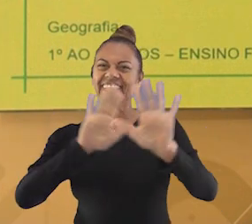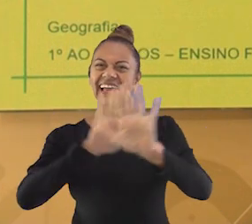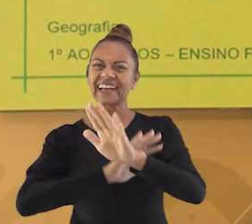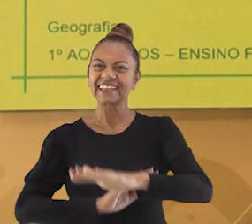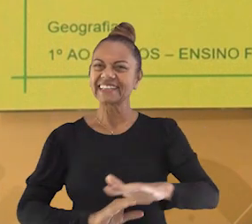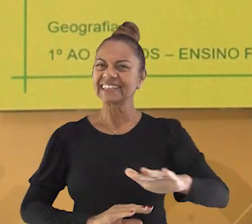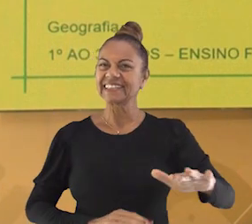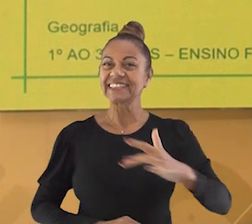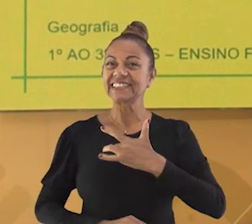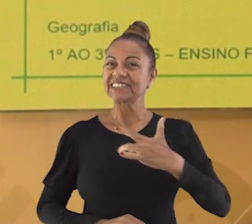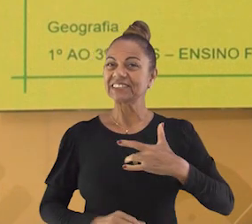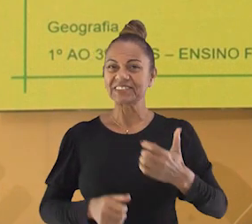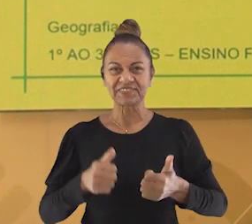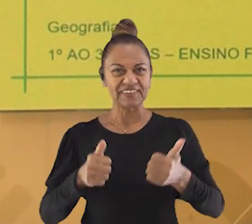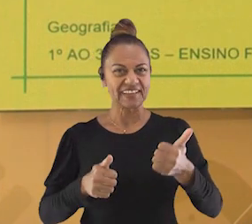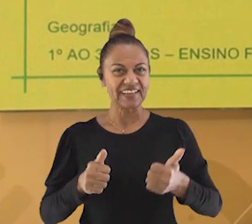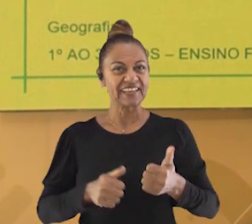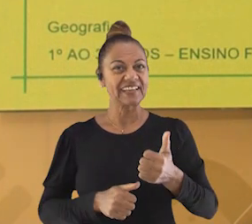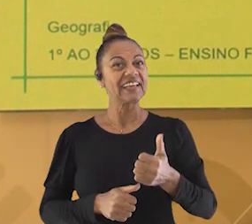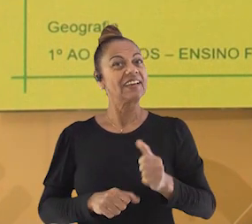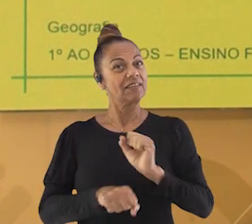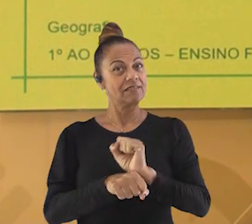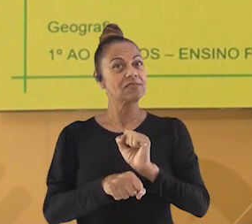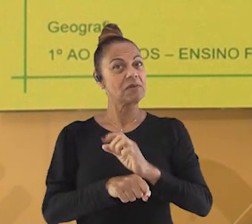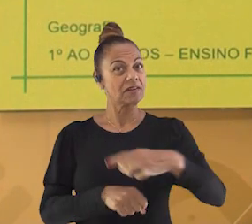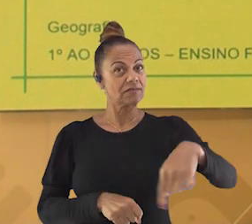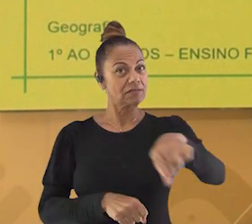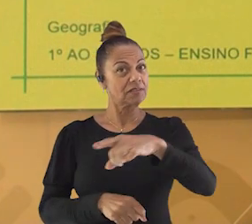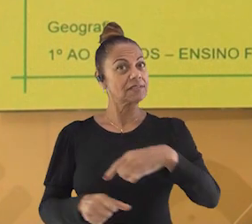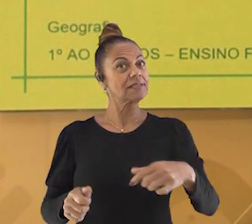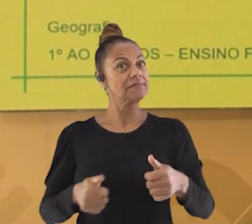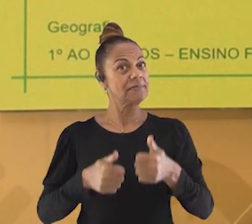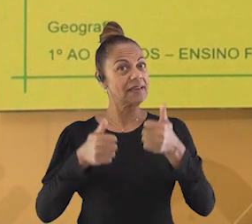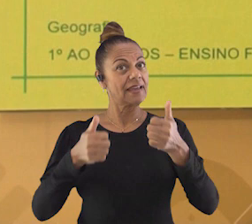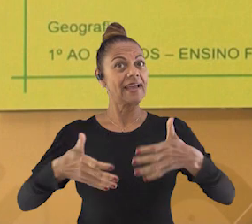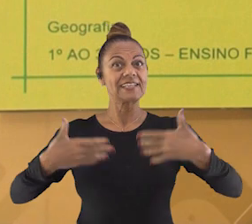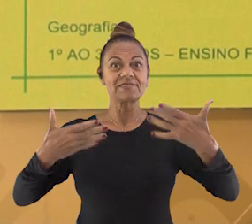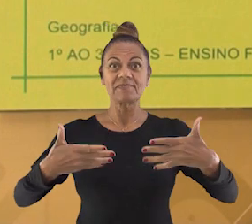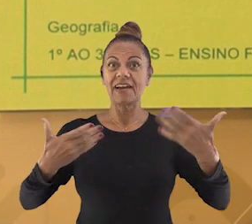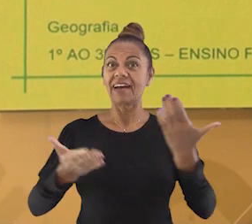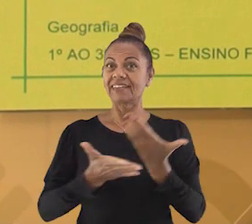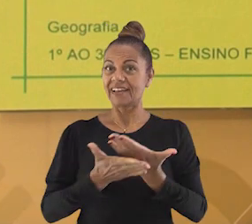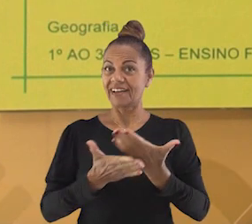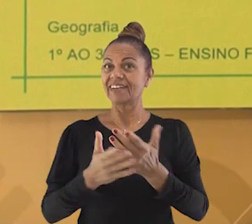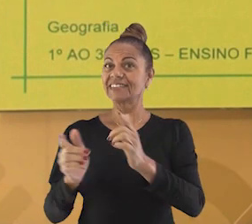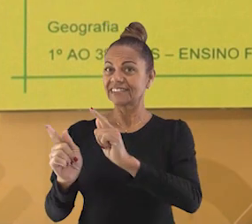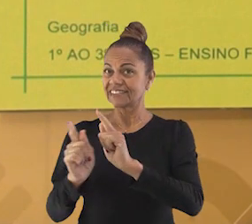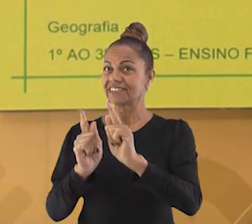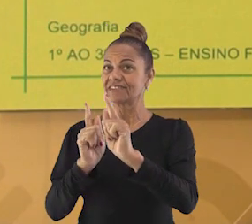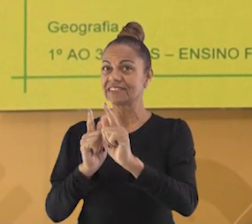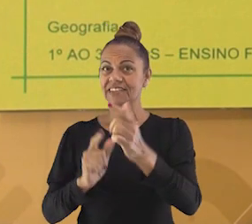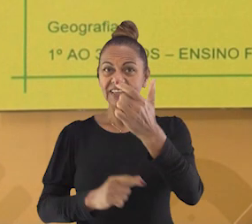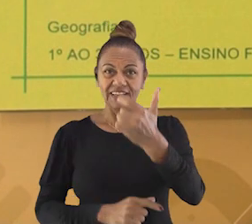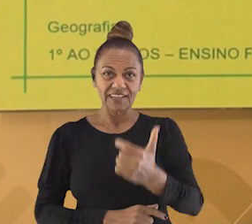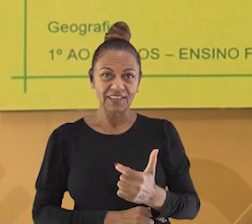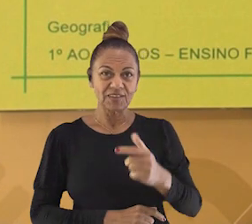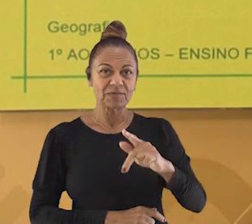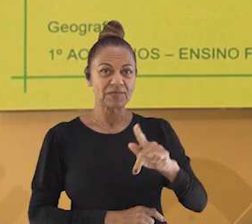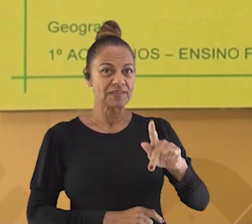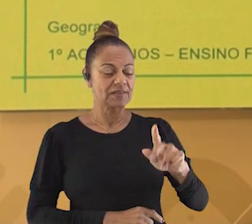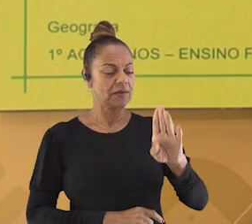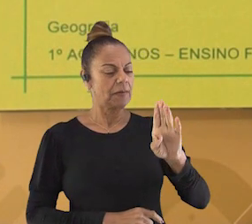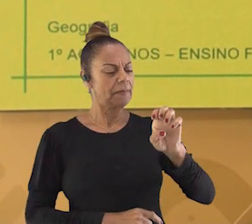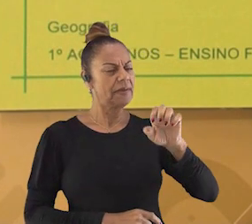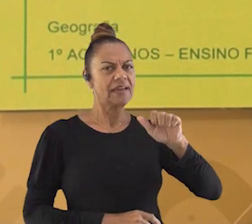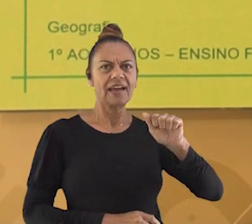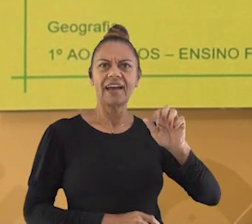Olá, crianças! Tudo bem com vocês? Eu espero que vocês estejam muito bem e animados para a aula de Geografia. Eu sou a professora Beatriz